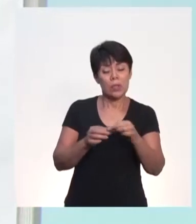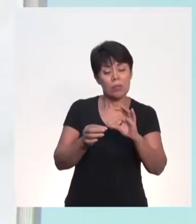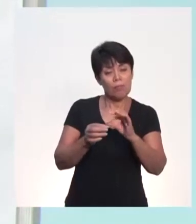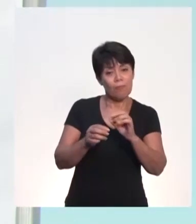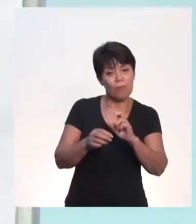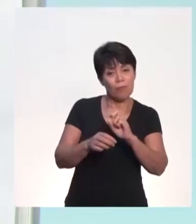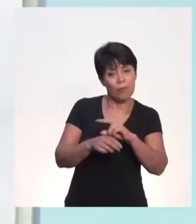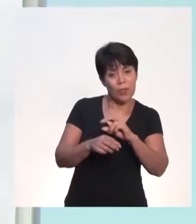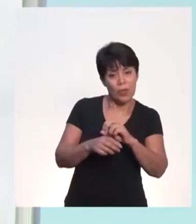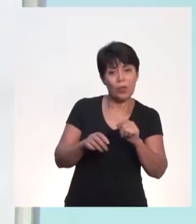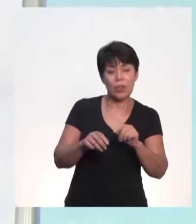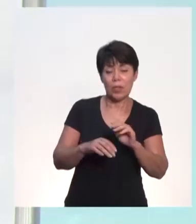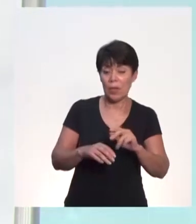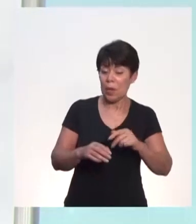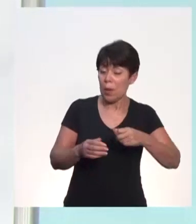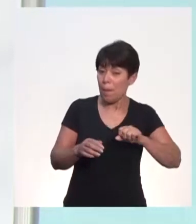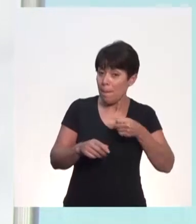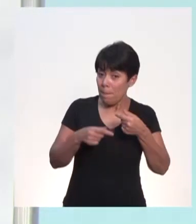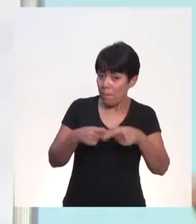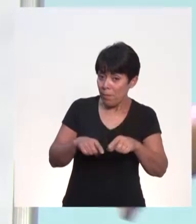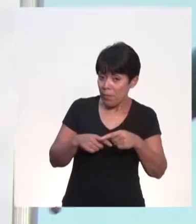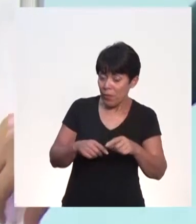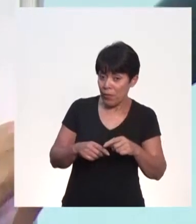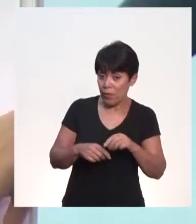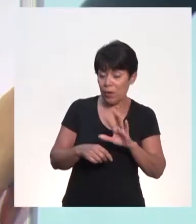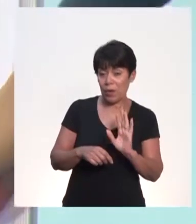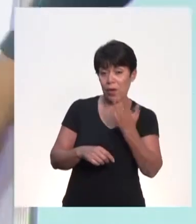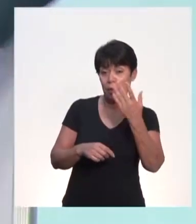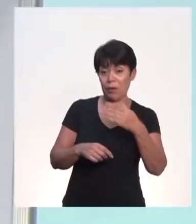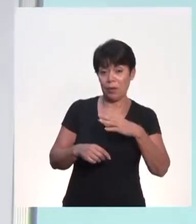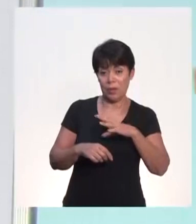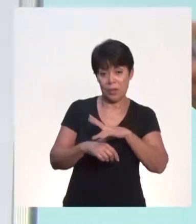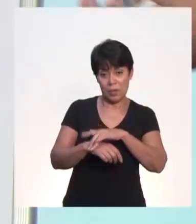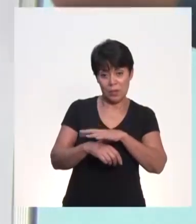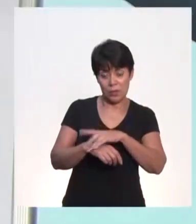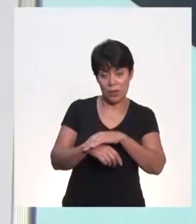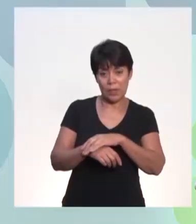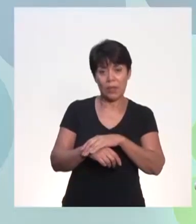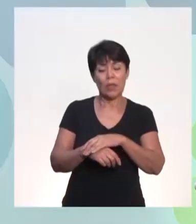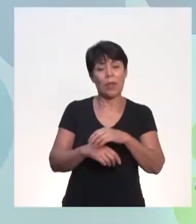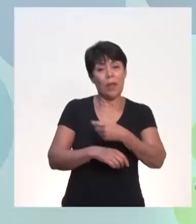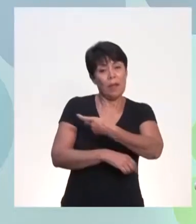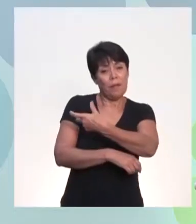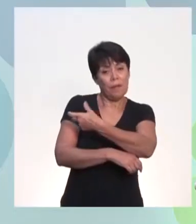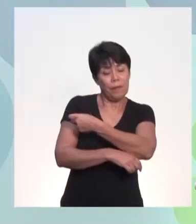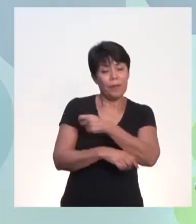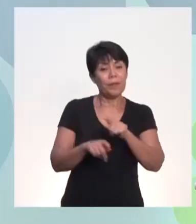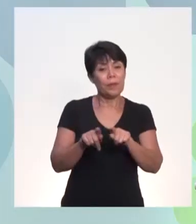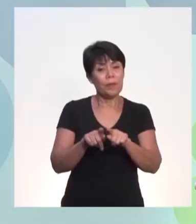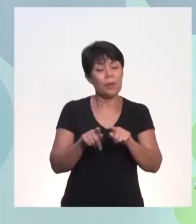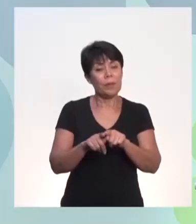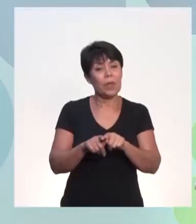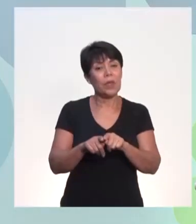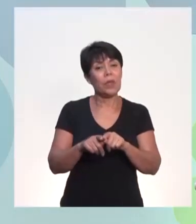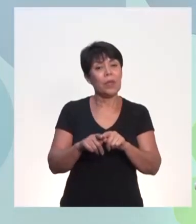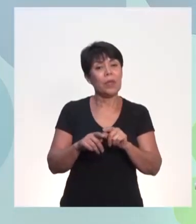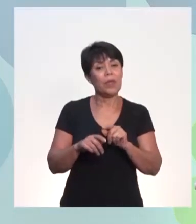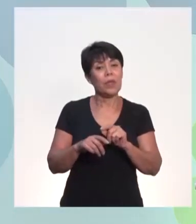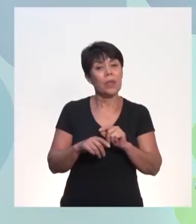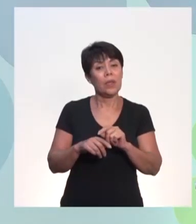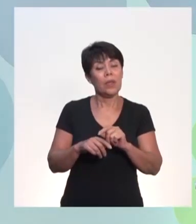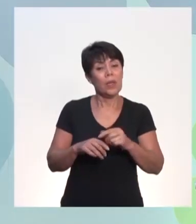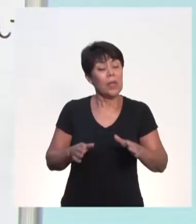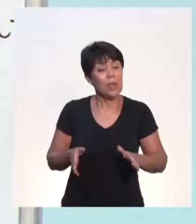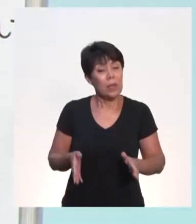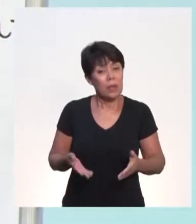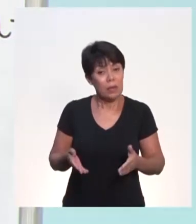doença, mas enfraquecidos ou mortos. A vacina ensina, até rimou, e